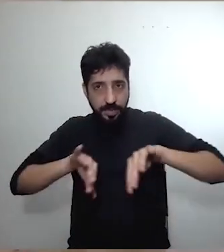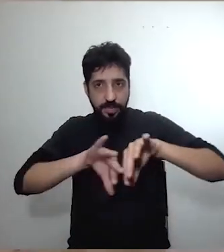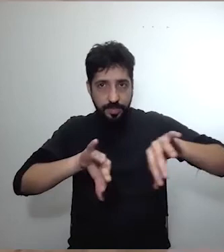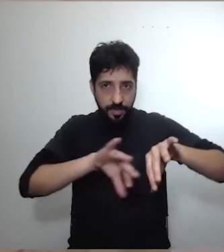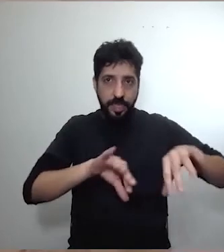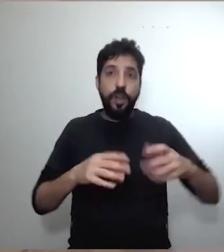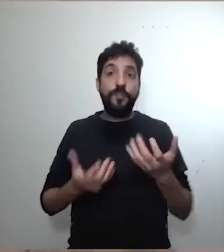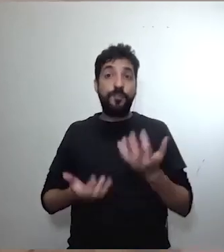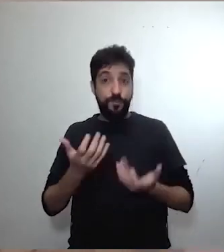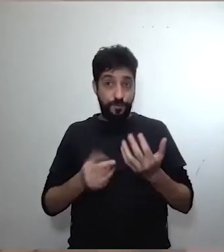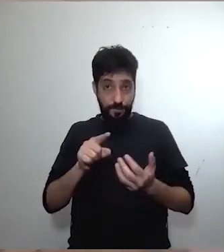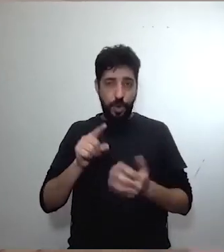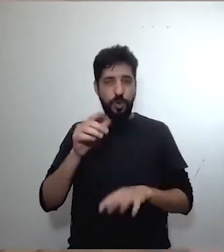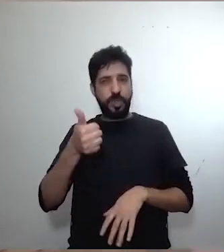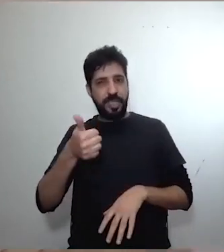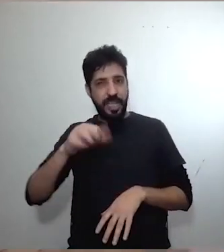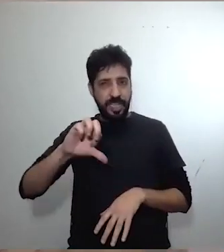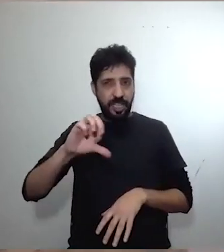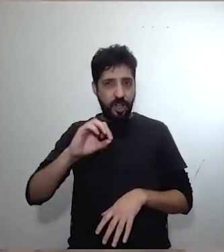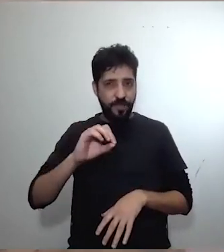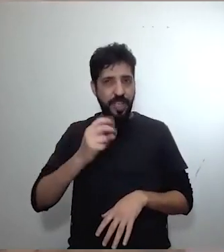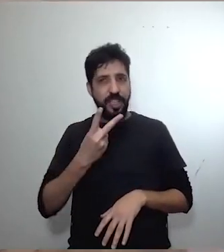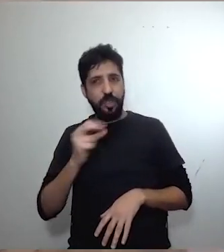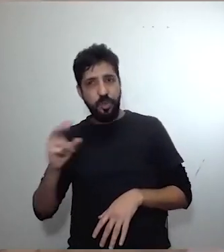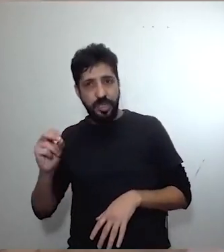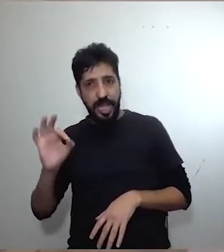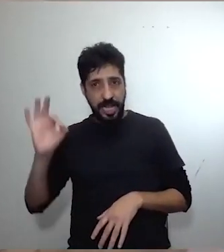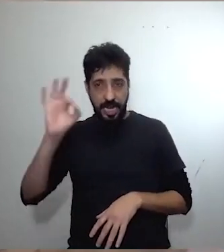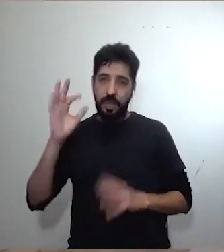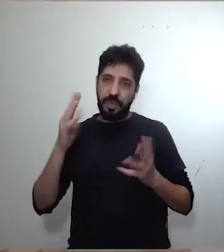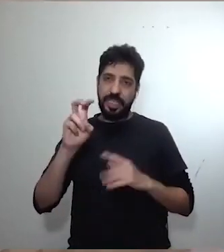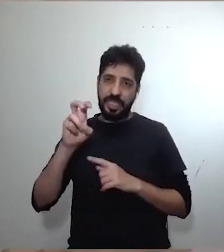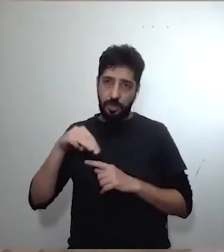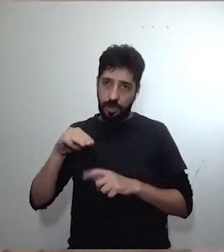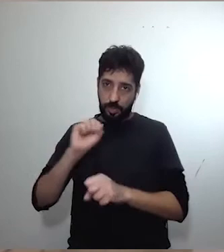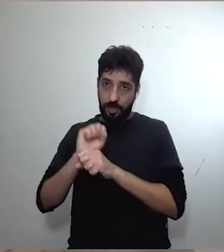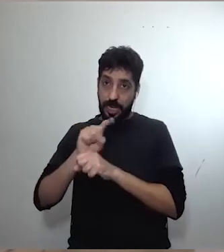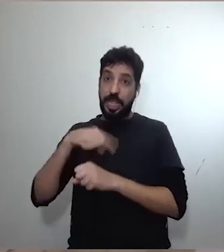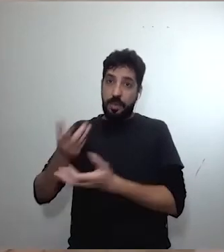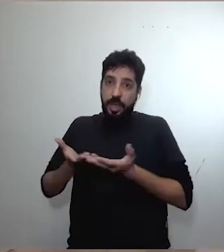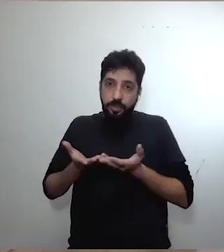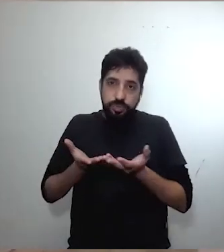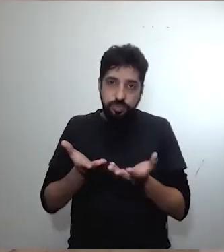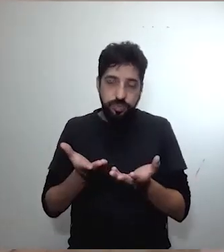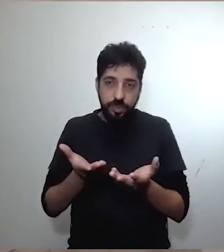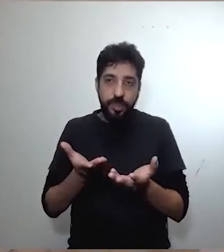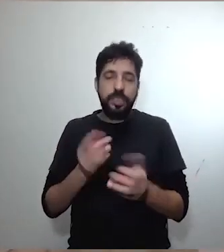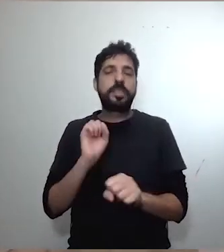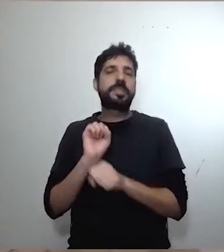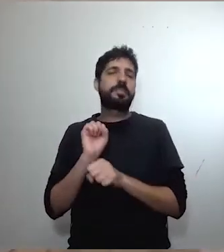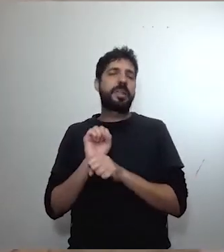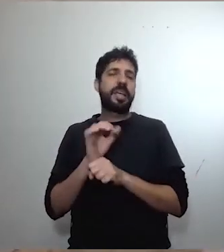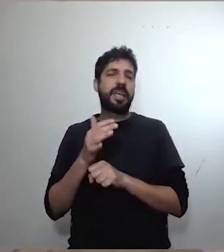menos 190, 200 graus por 15 minutos, tá? E aí a gente vai levar ao forno e vai